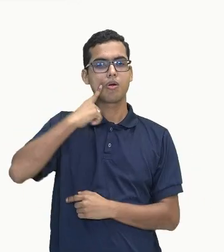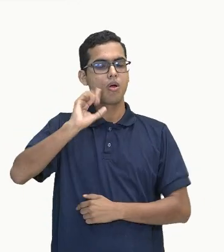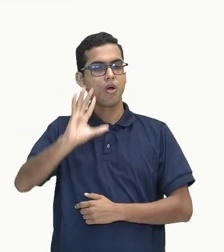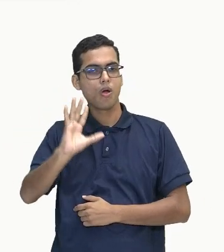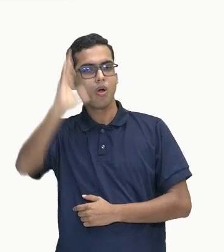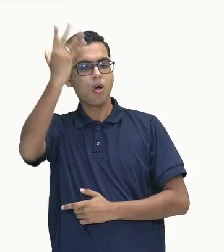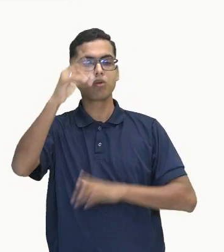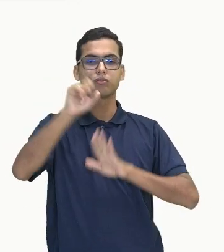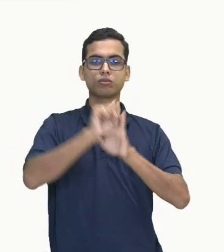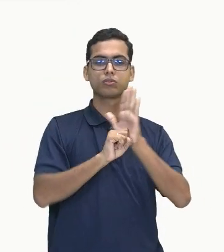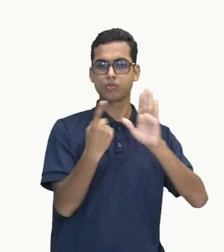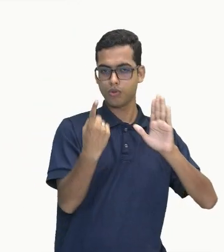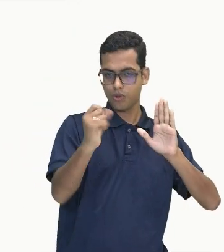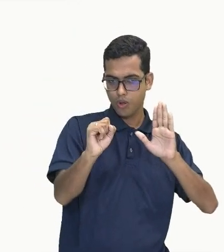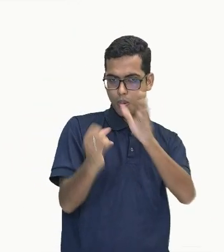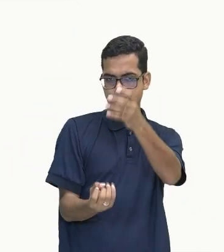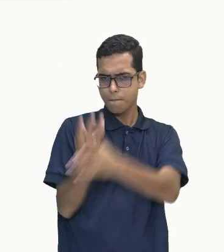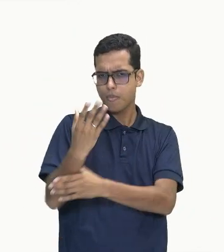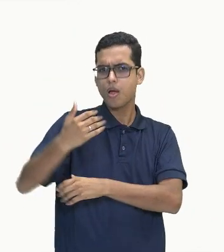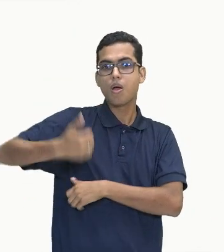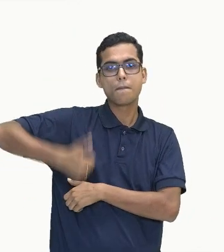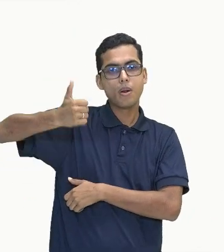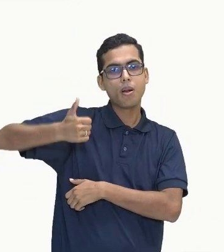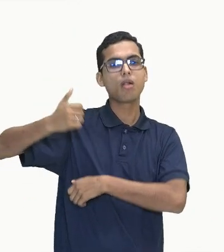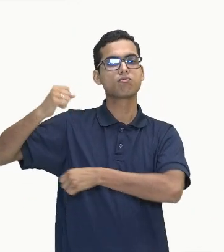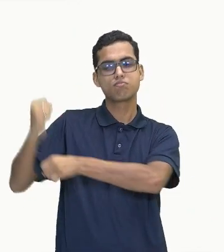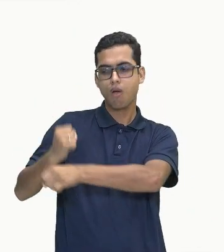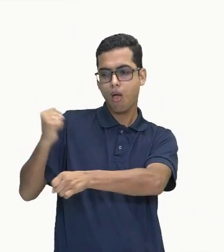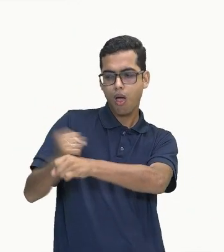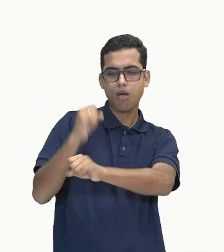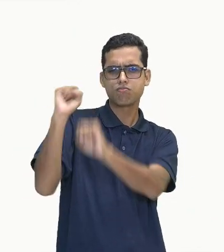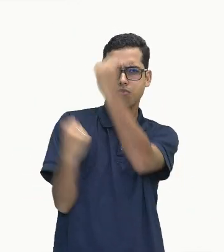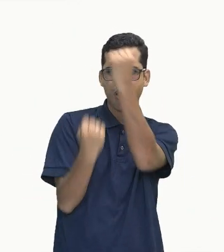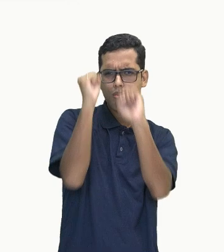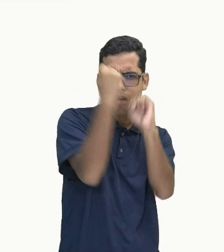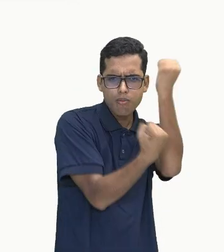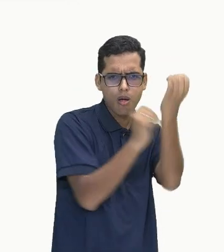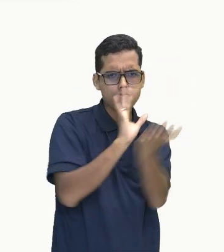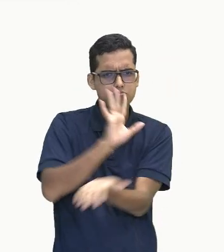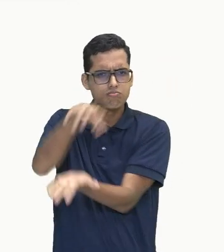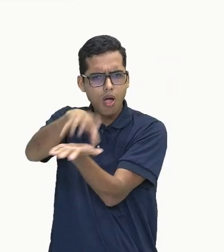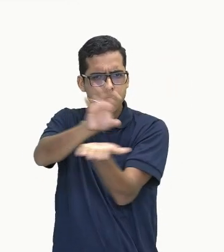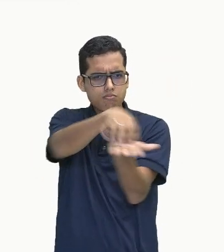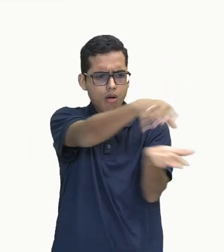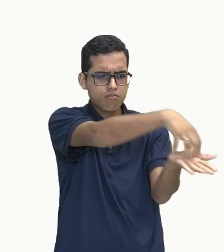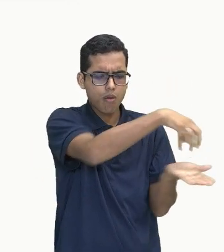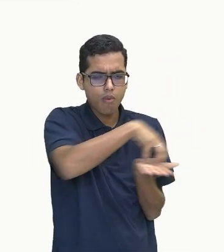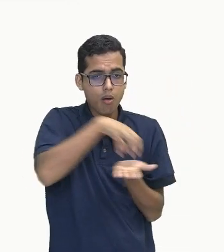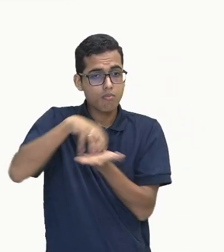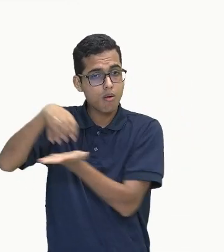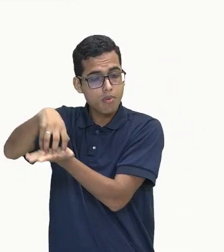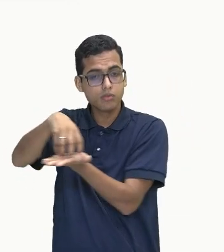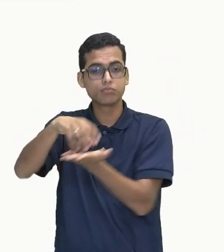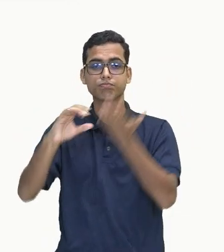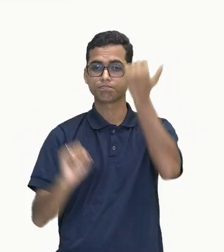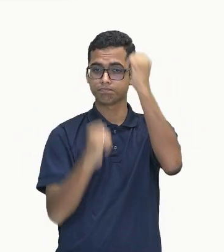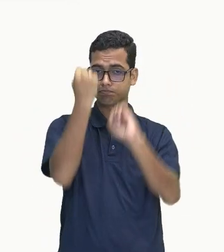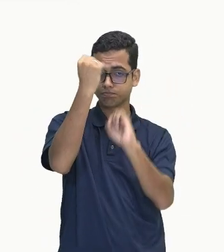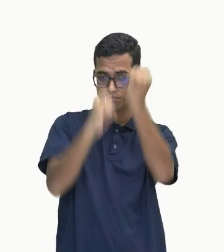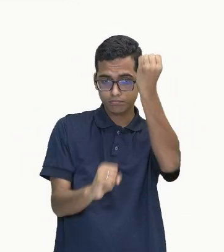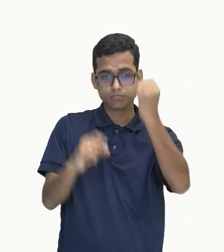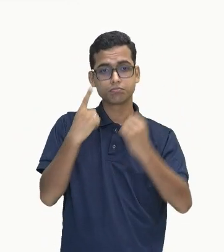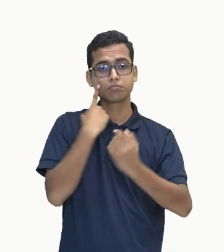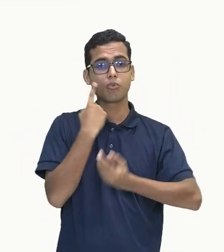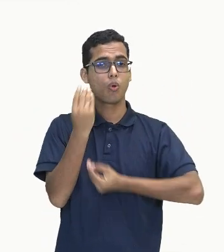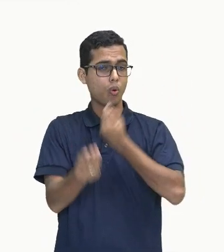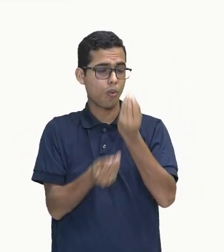XVIII. Né? Então, o surgimento das primeiras fábricas. Elas começaram a surgir aí nas cidades, né? As cidades industriais, elas